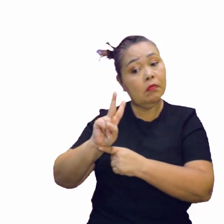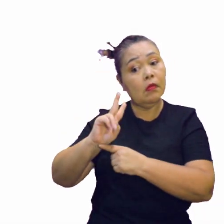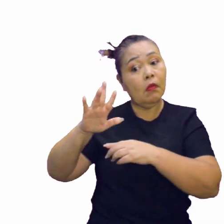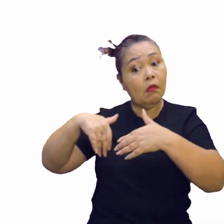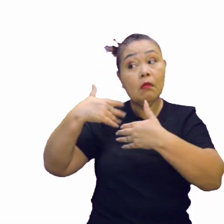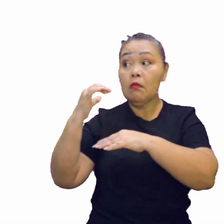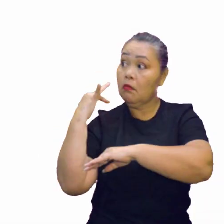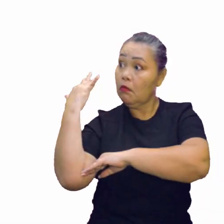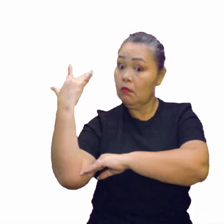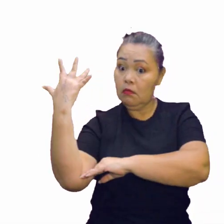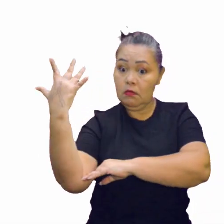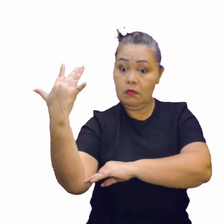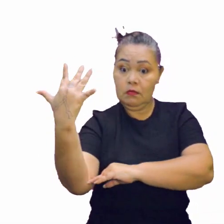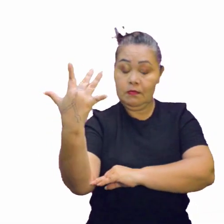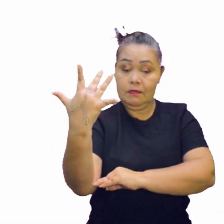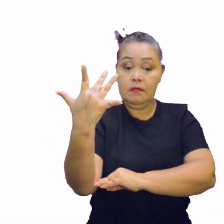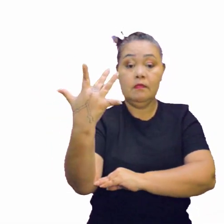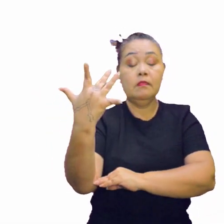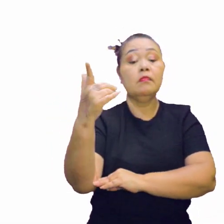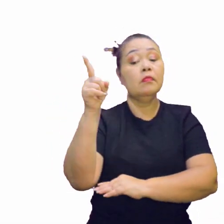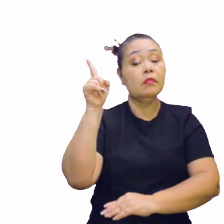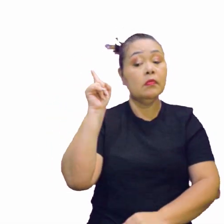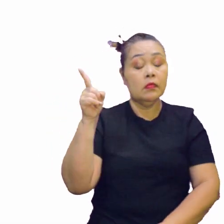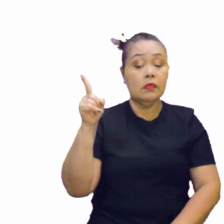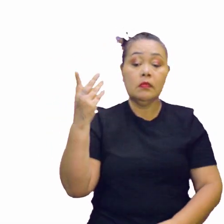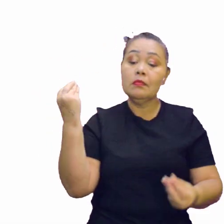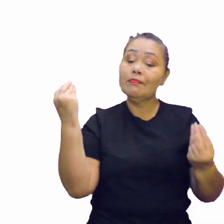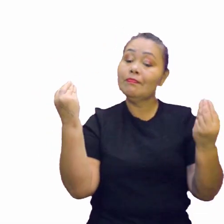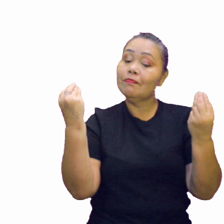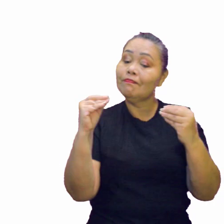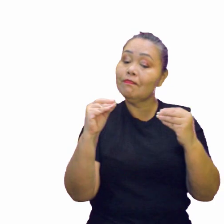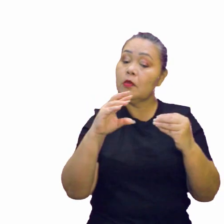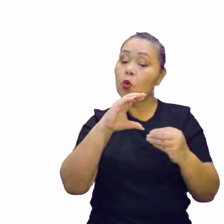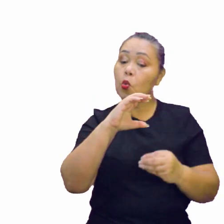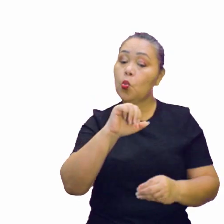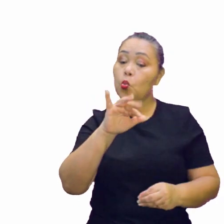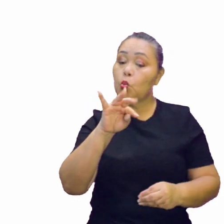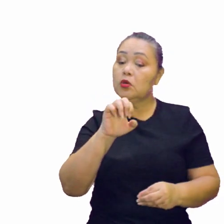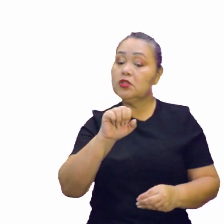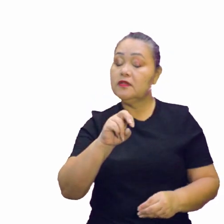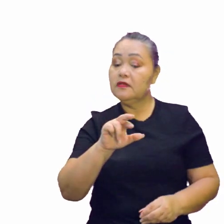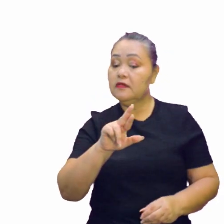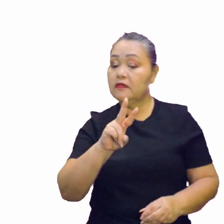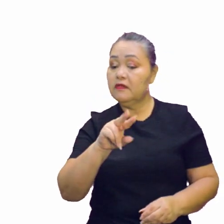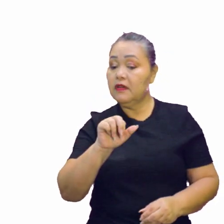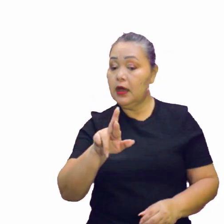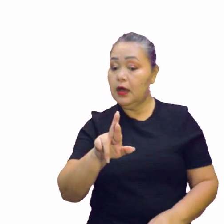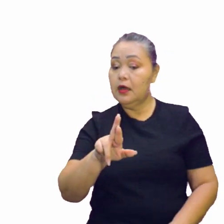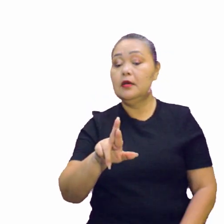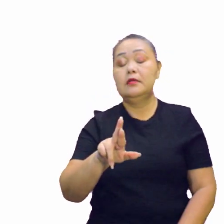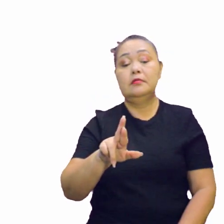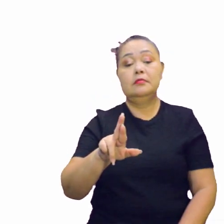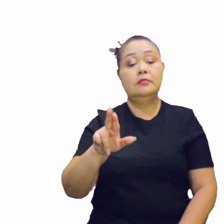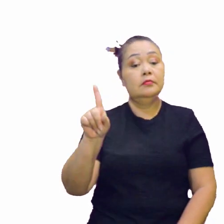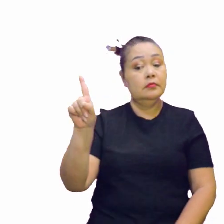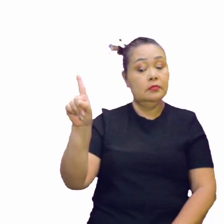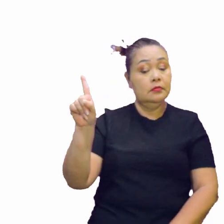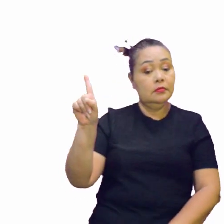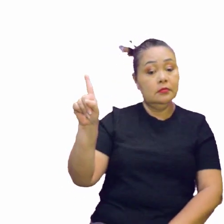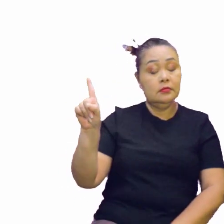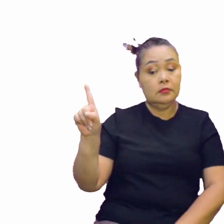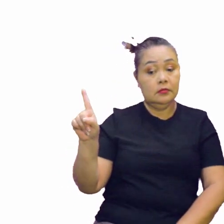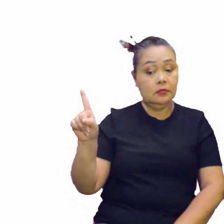florestal. E aí, quando você insere uma cultivar, tem a demanda da cultivar. Então, nós temos o